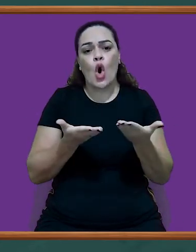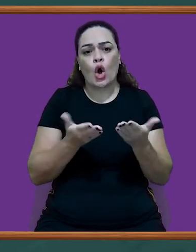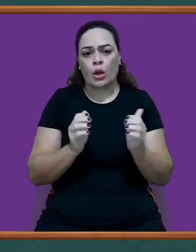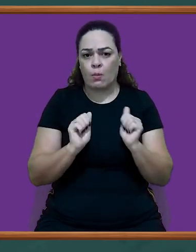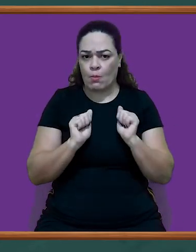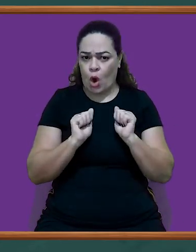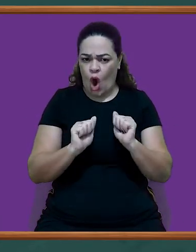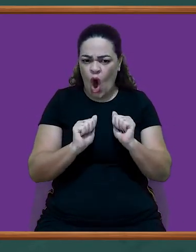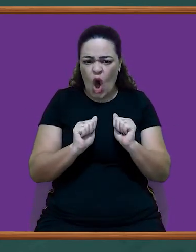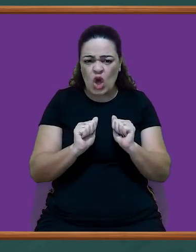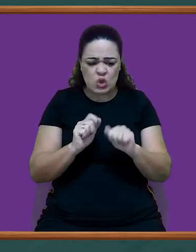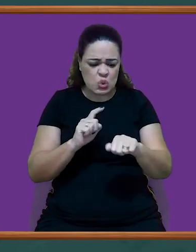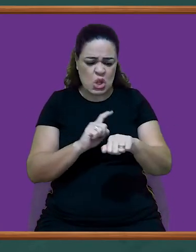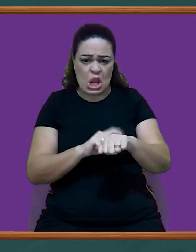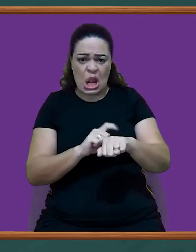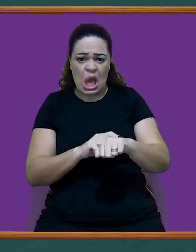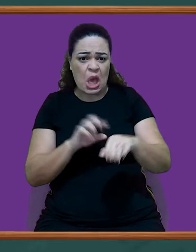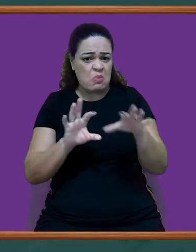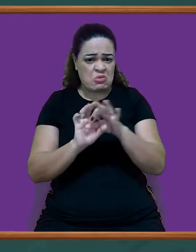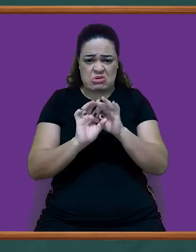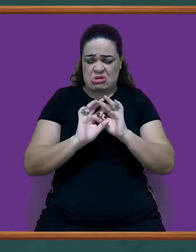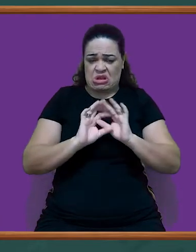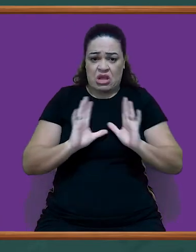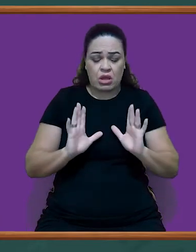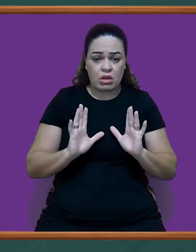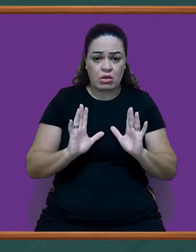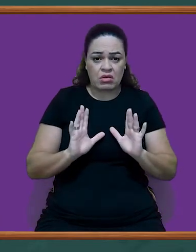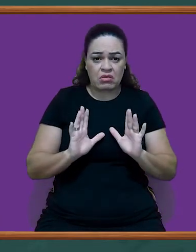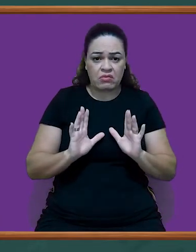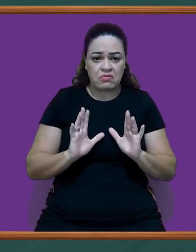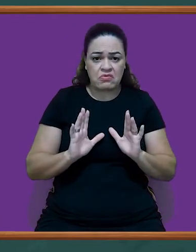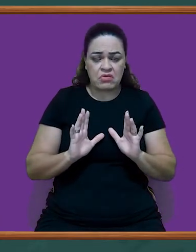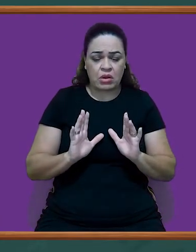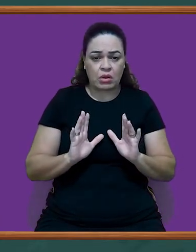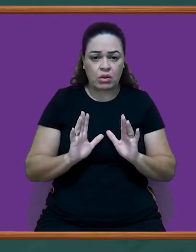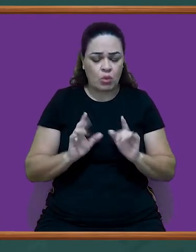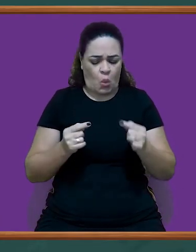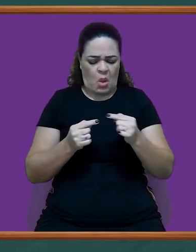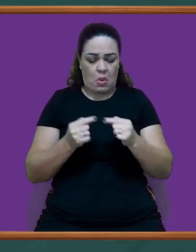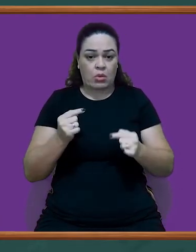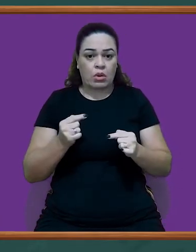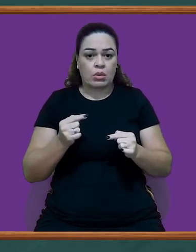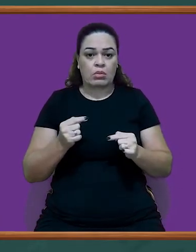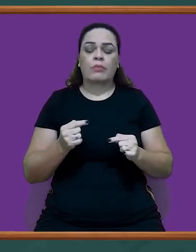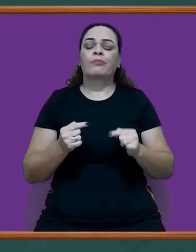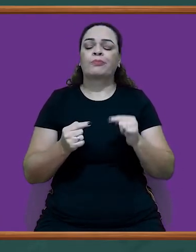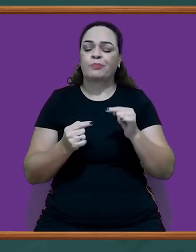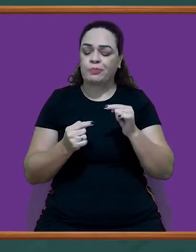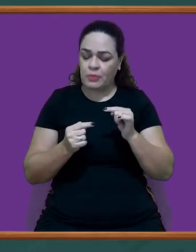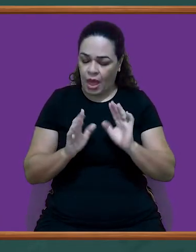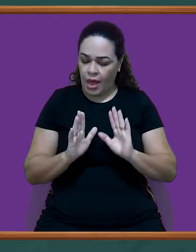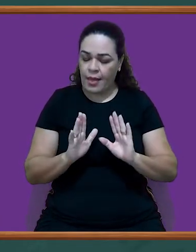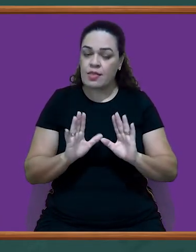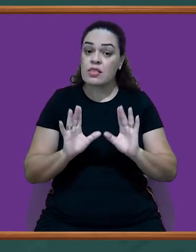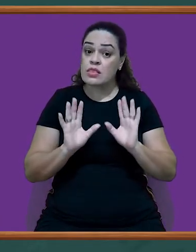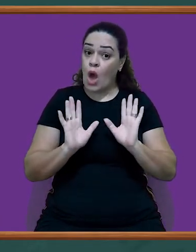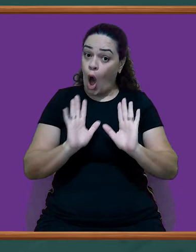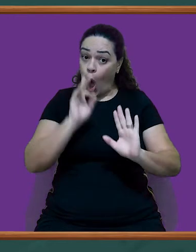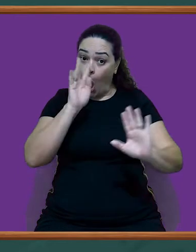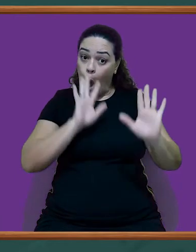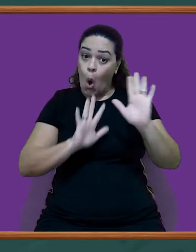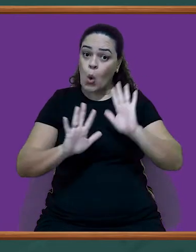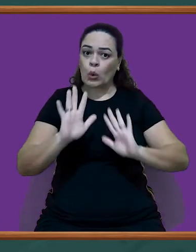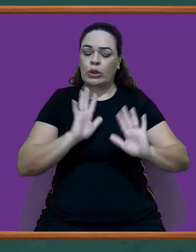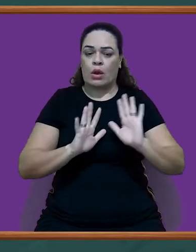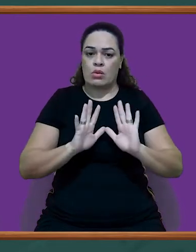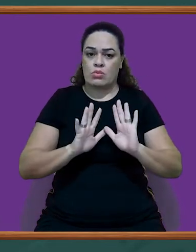eu posso fazer o rock a hora que eu quiser não tem nenhuma restrição tem restrições Sim a primeira delas é que eu não posso fazer o rock se eu